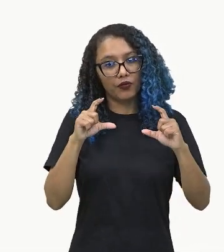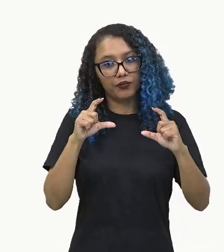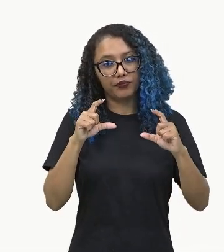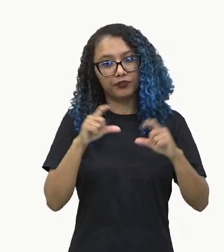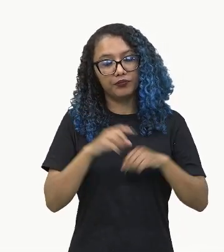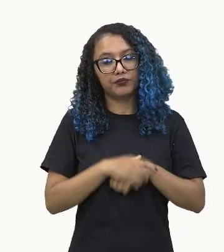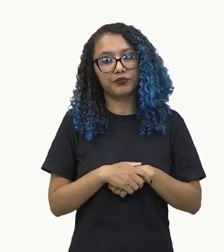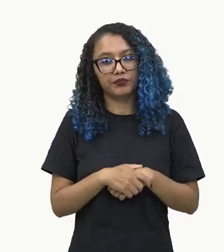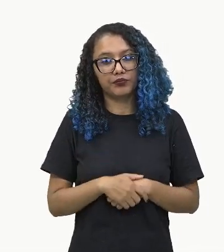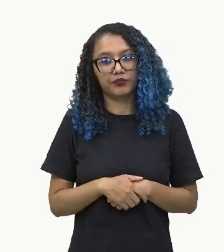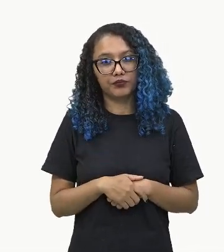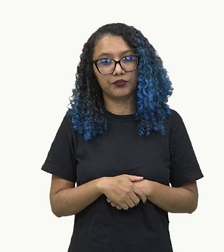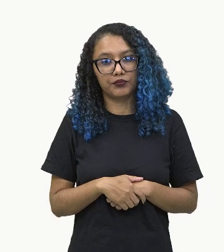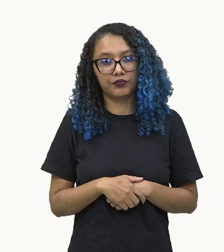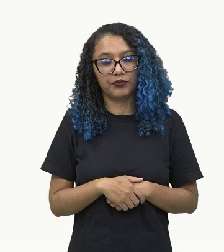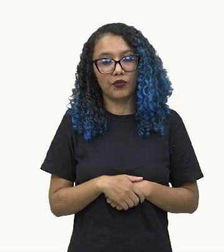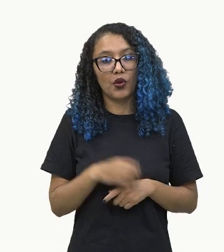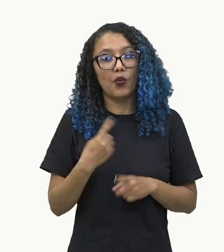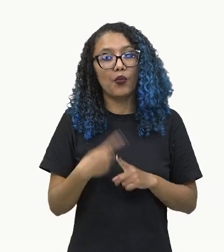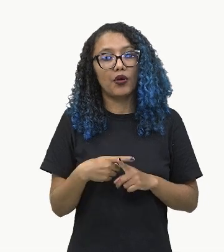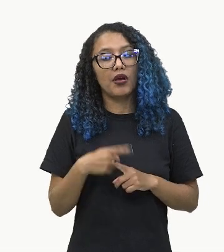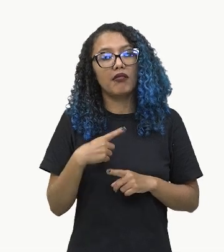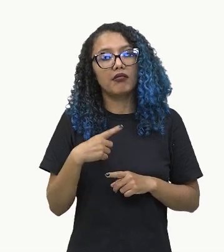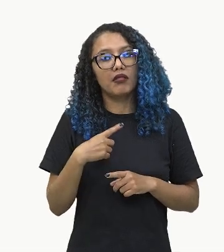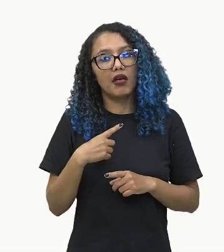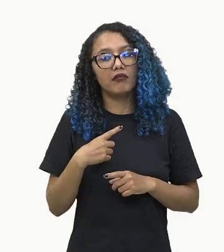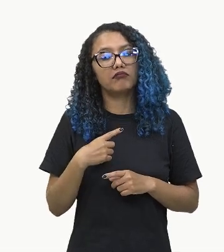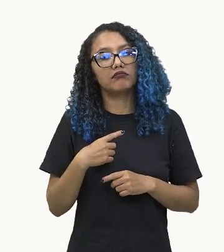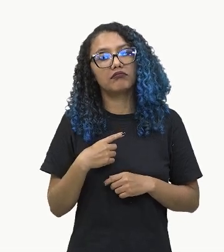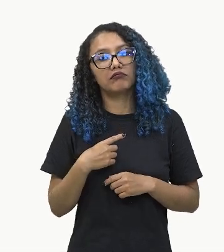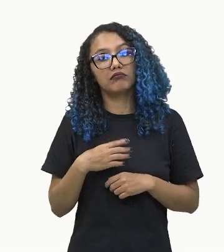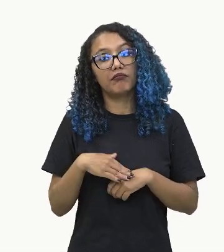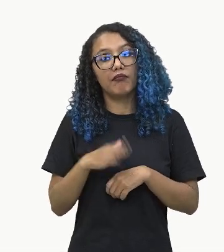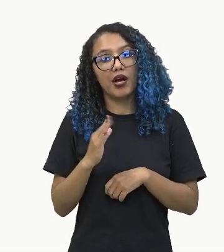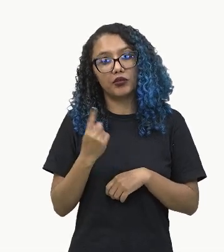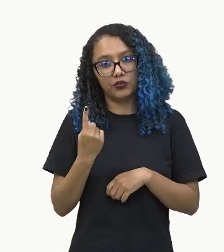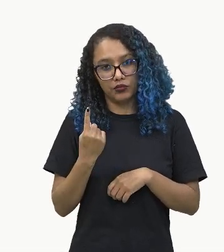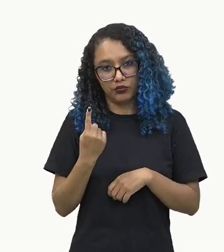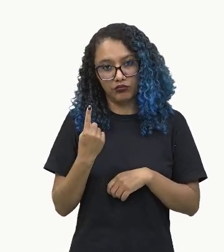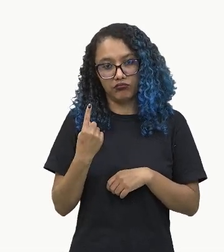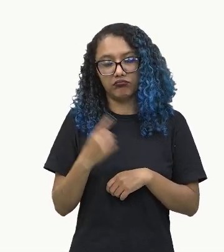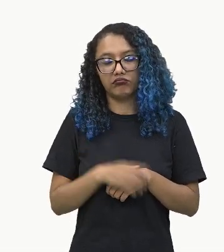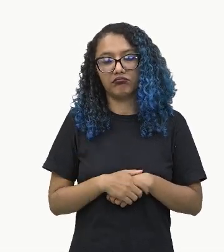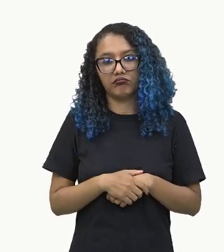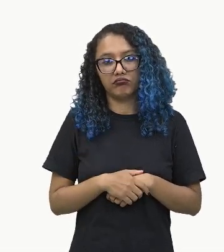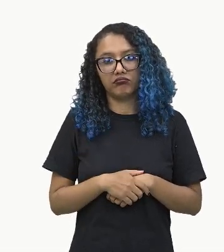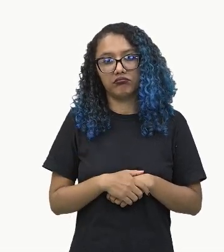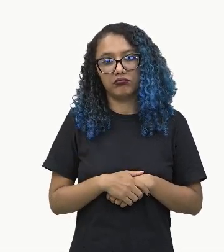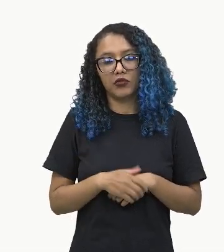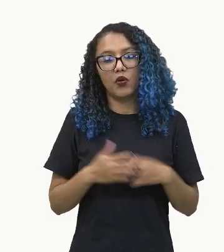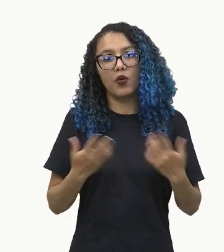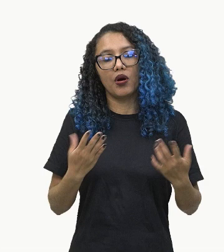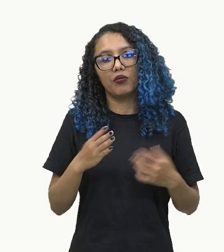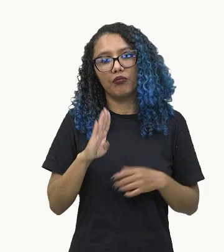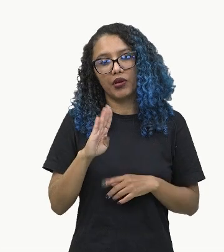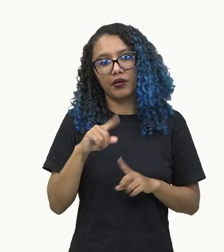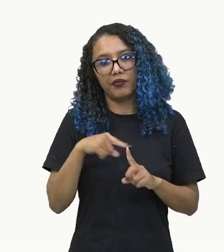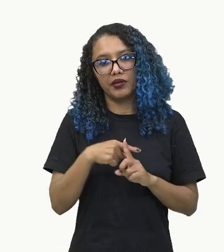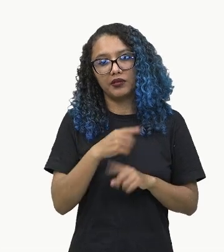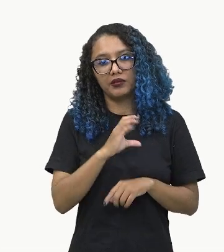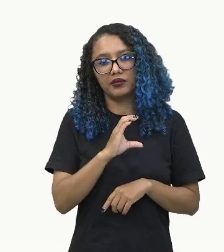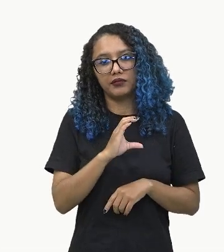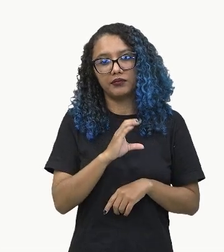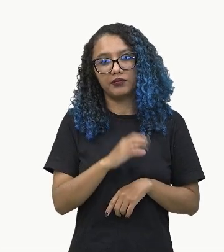né? Porque vai ter mais de um termo aí dentro. Então, meu segundo termo vai ser b